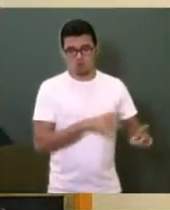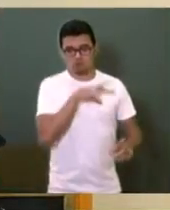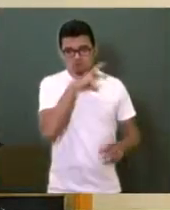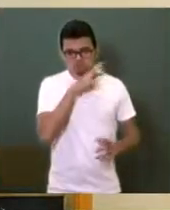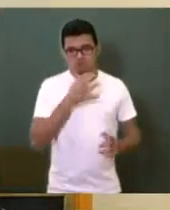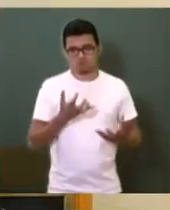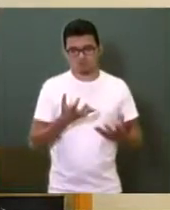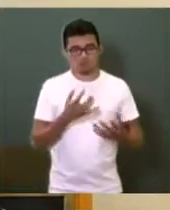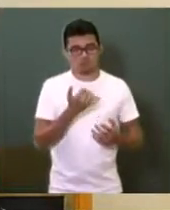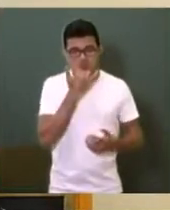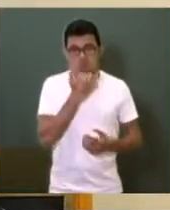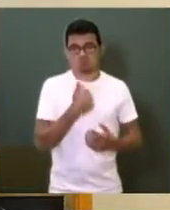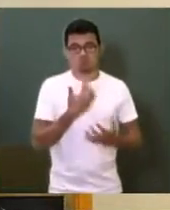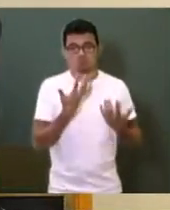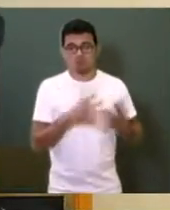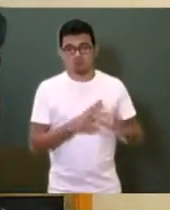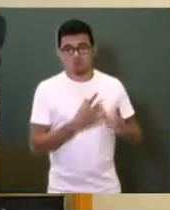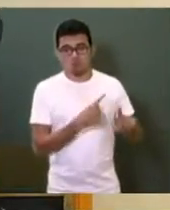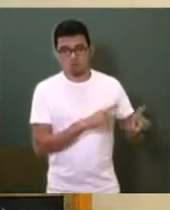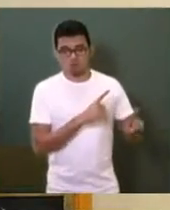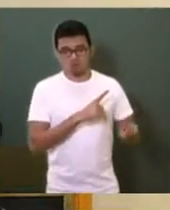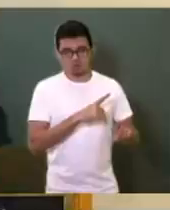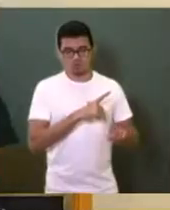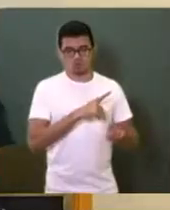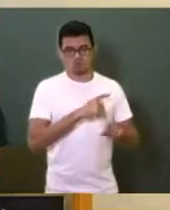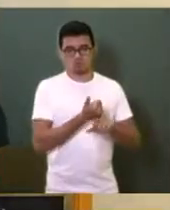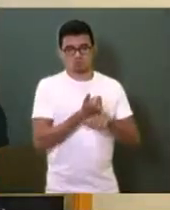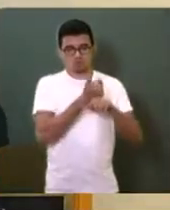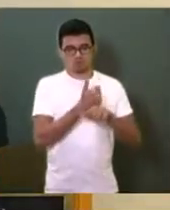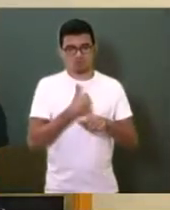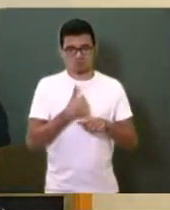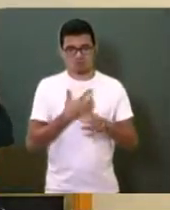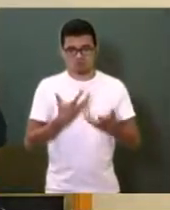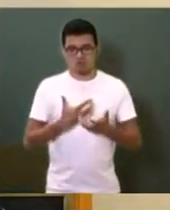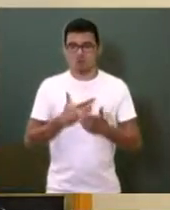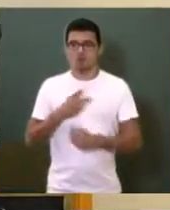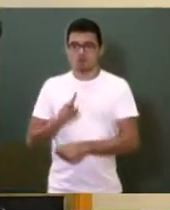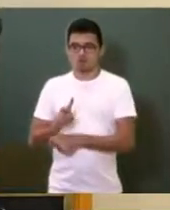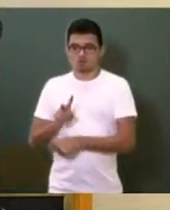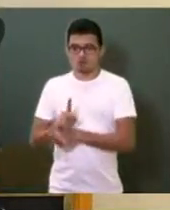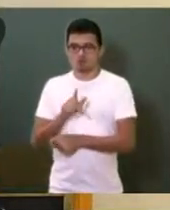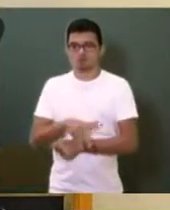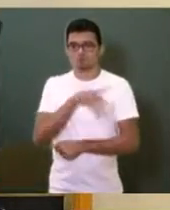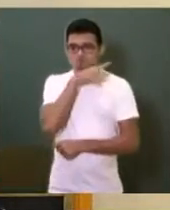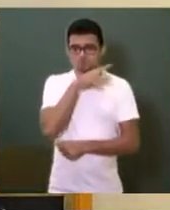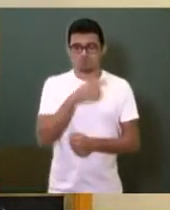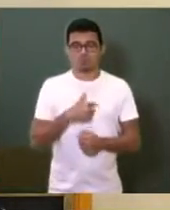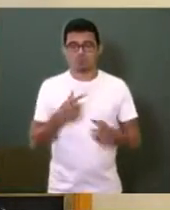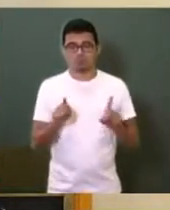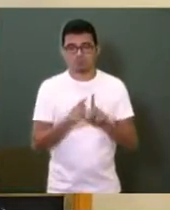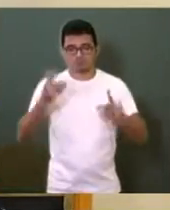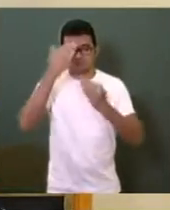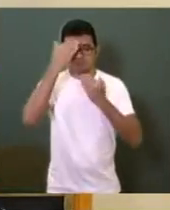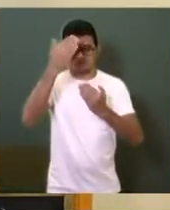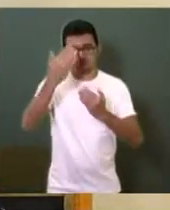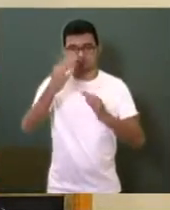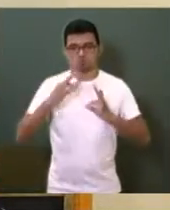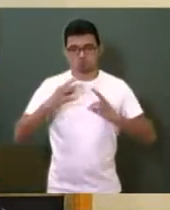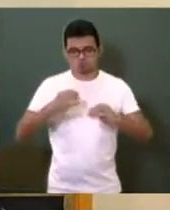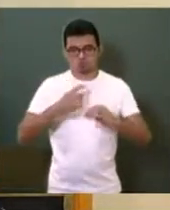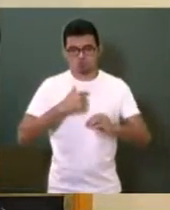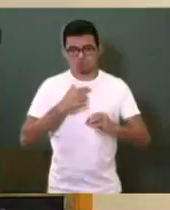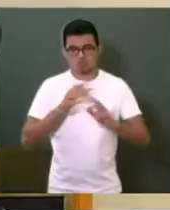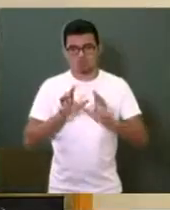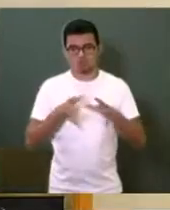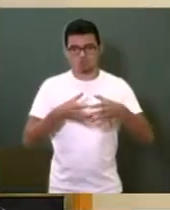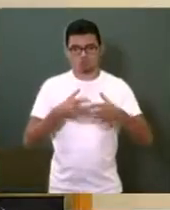pessoas e queria agradecer a toda a minha equipe do ambulatório né que nesses dois anos